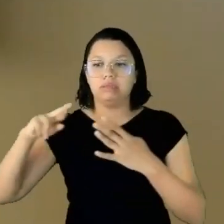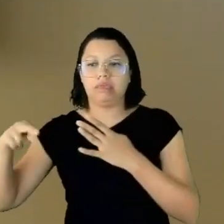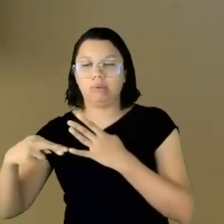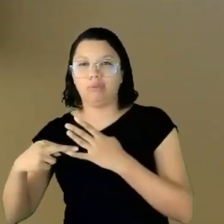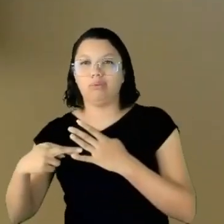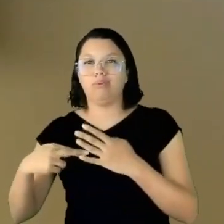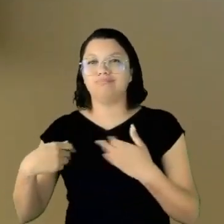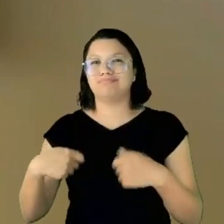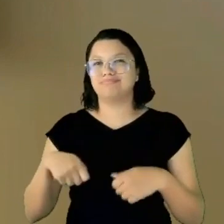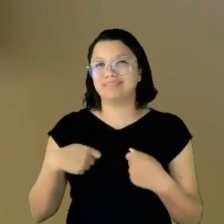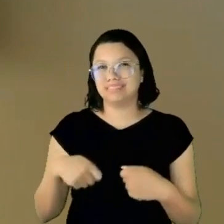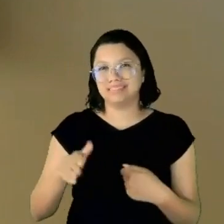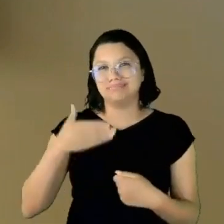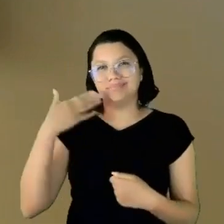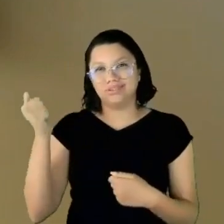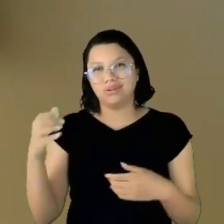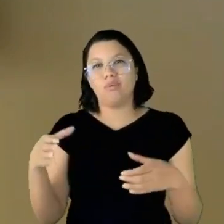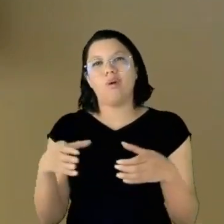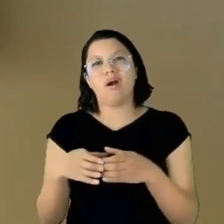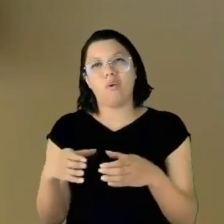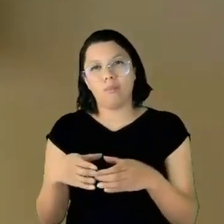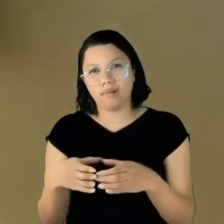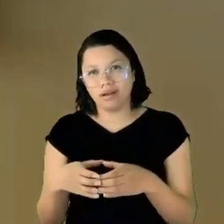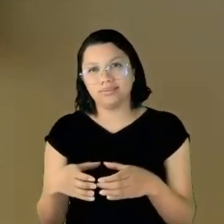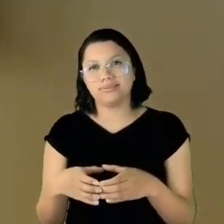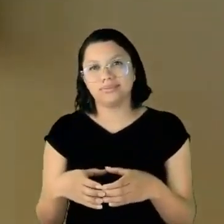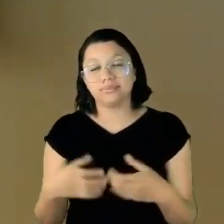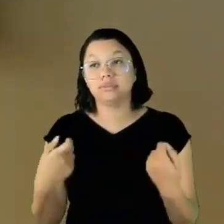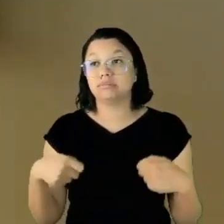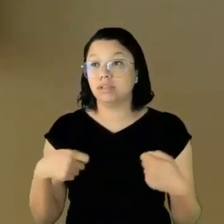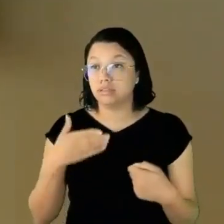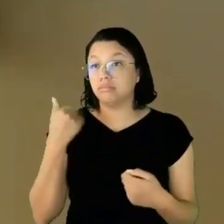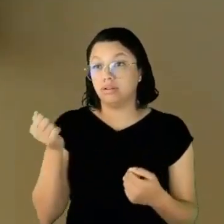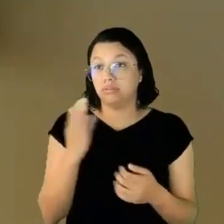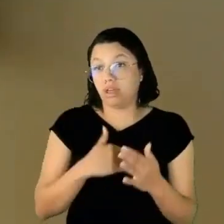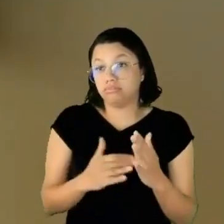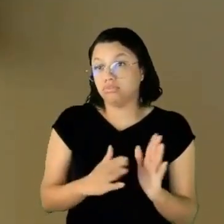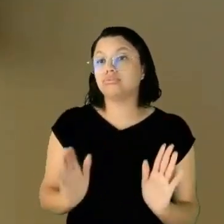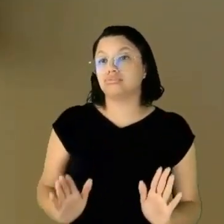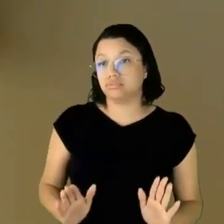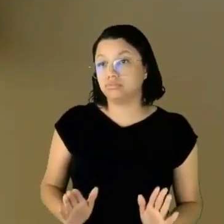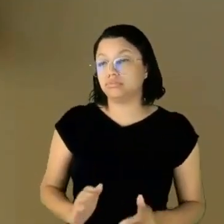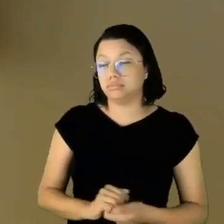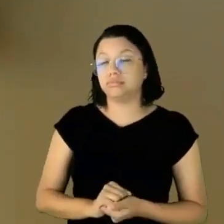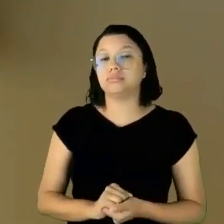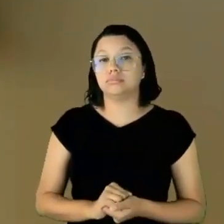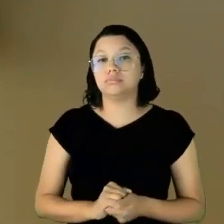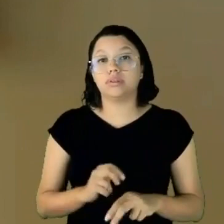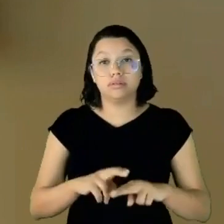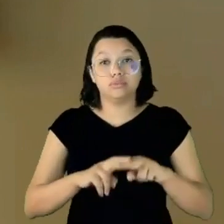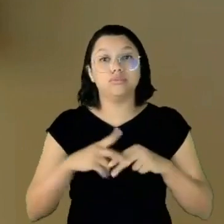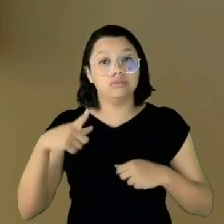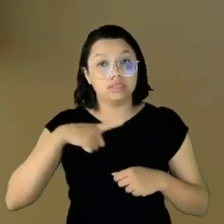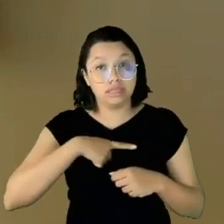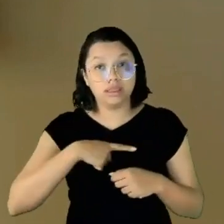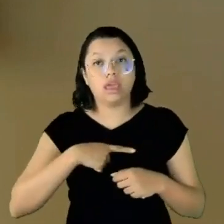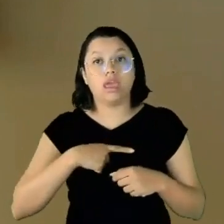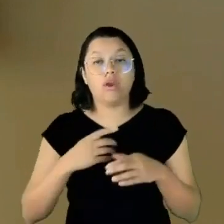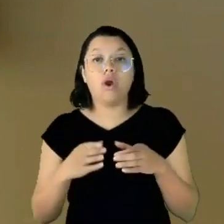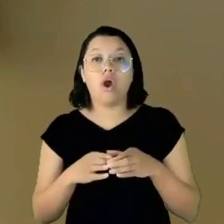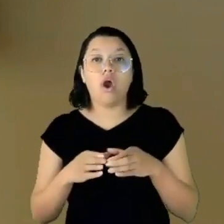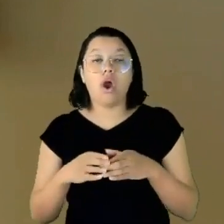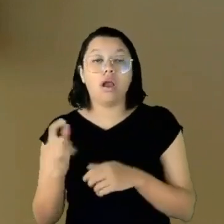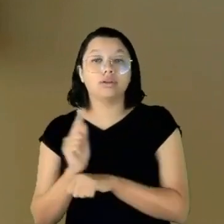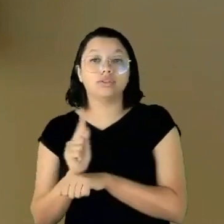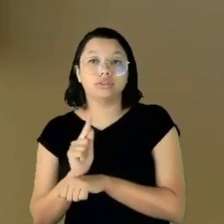diz que devemos aprimorar os agrupadores nós devemos sempre aprimorar tudo é por isso que existem os comitês